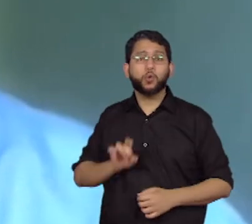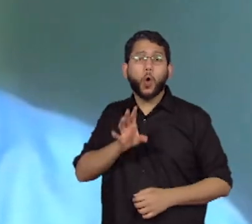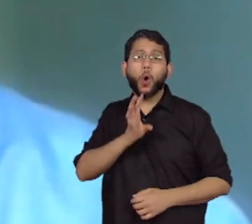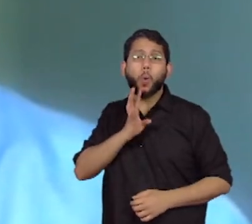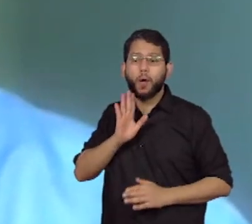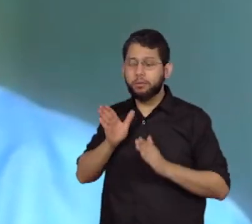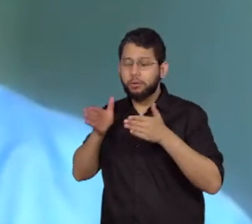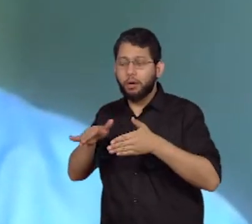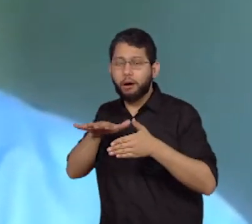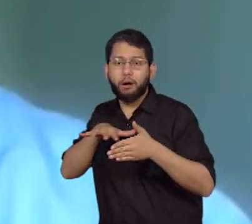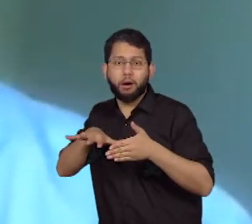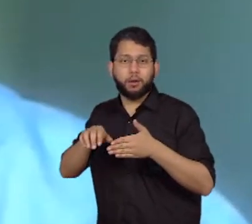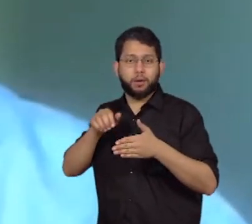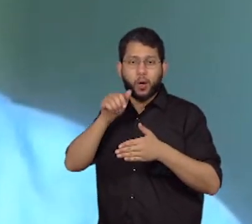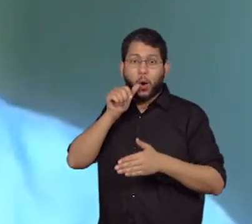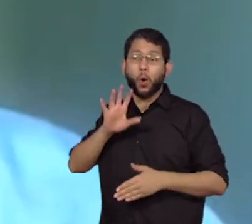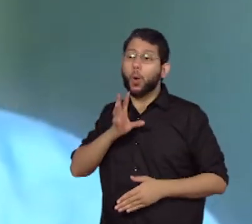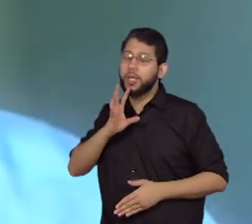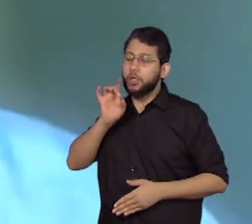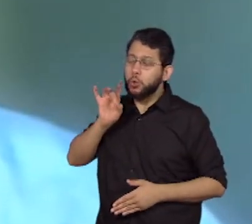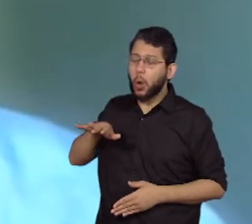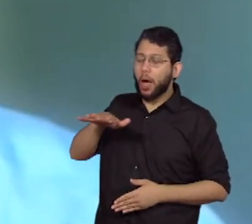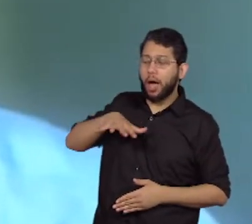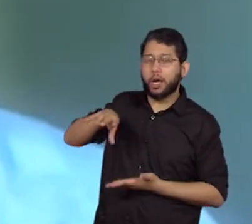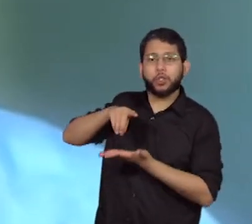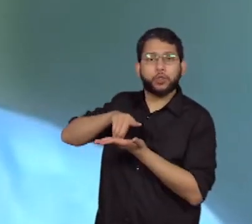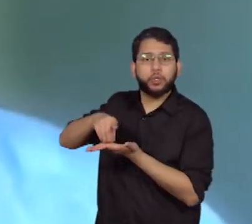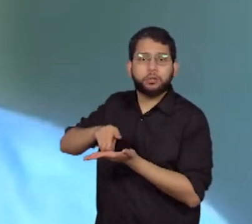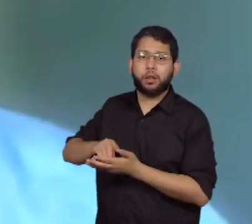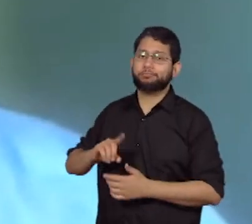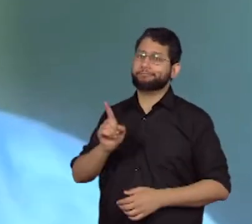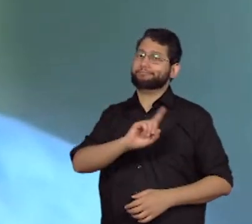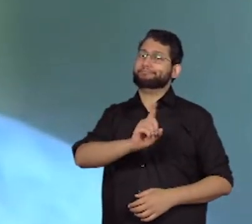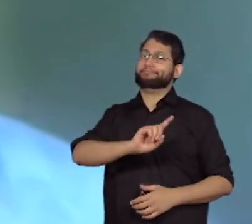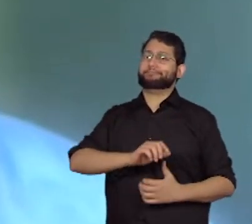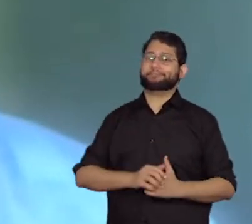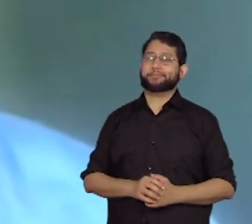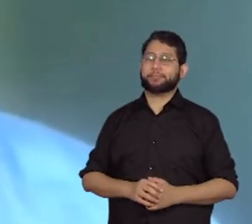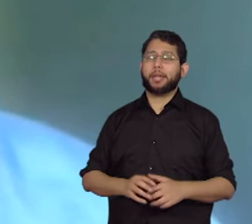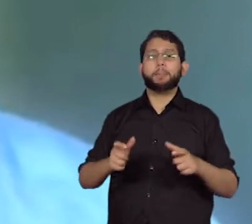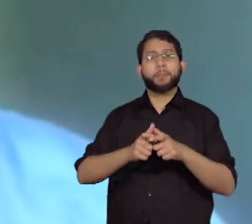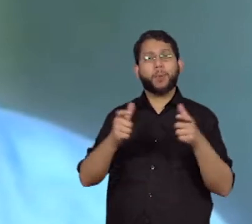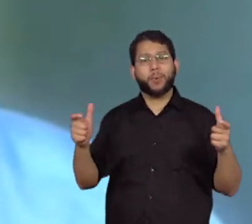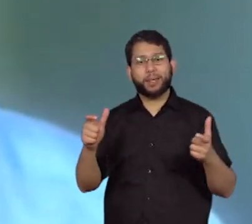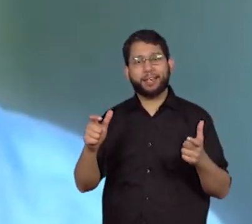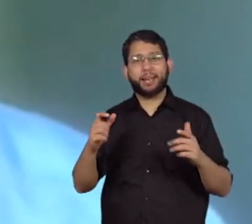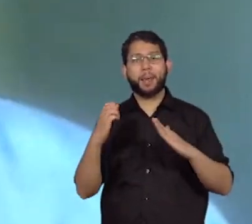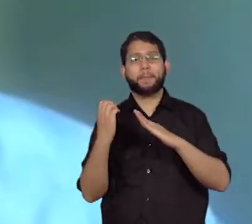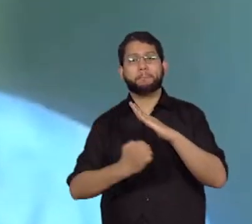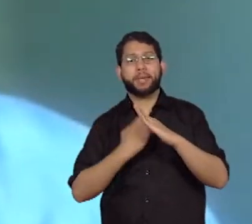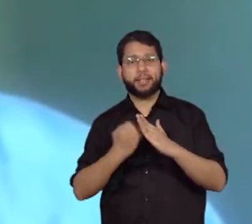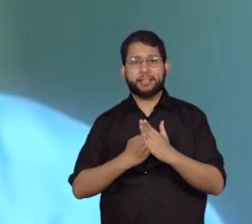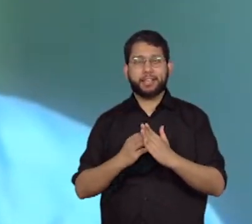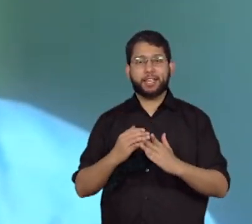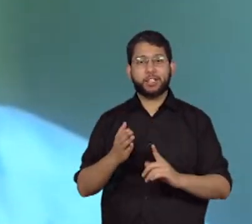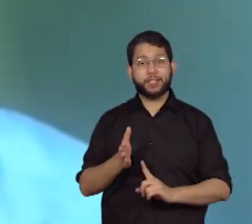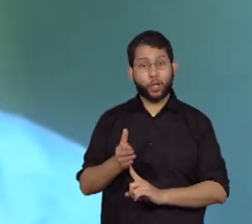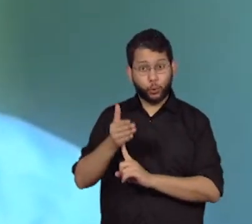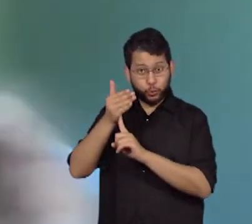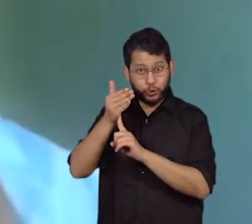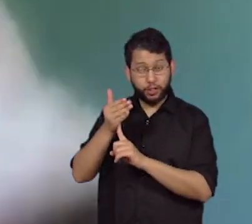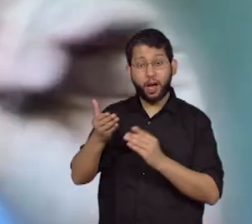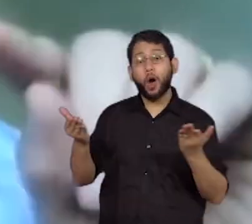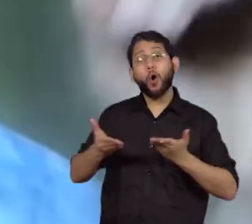limitado só a entender do digital. Não é por acaso que as empresas de tecnologia contratam cada vez